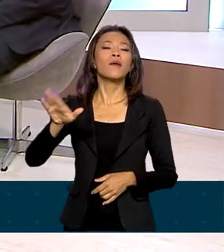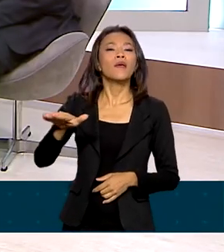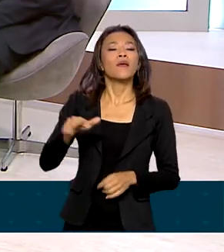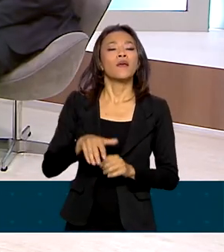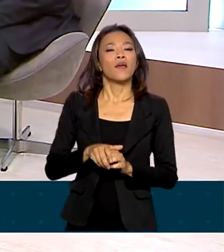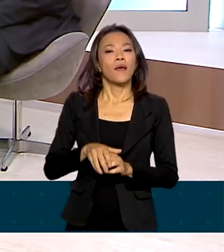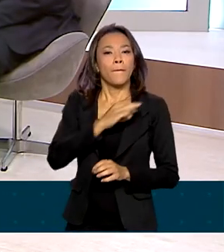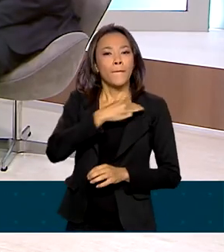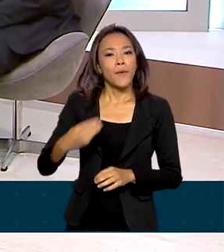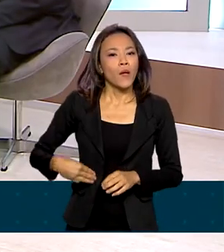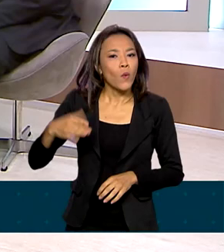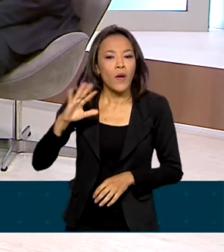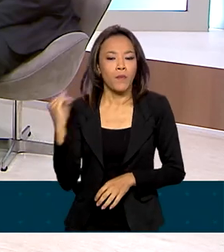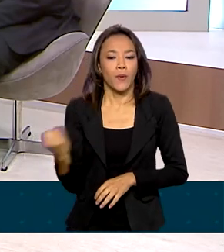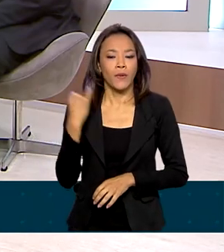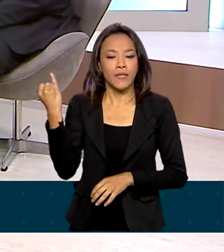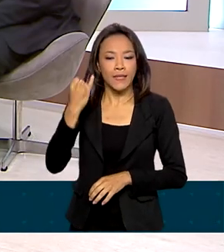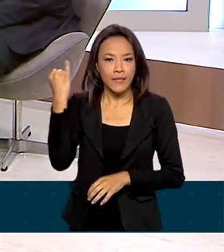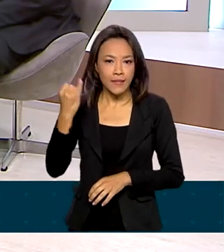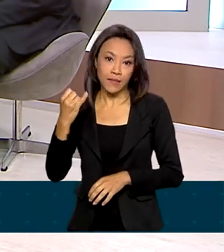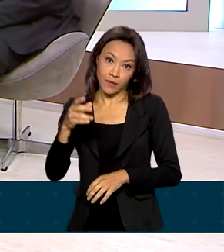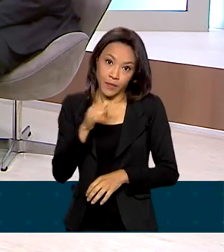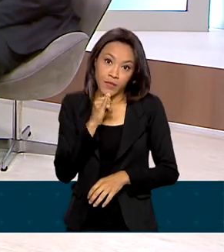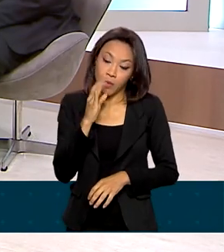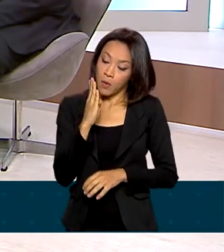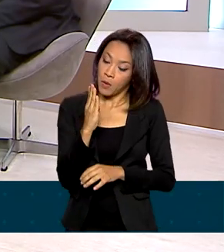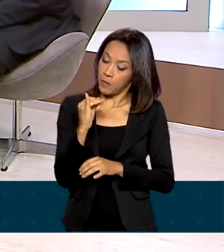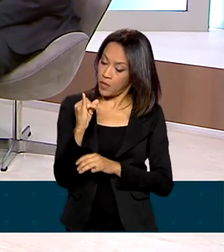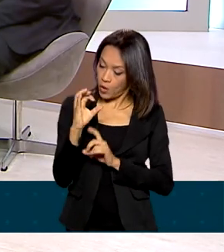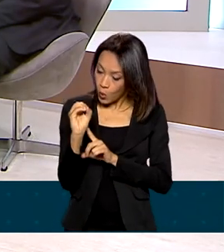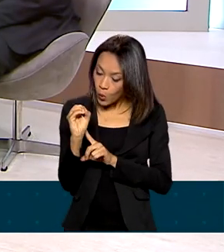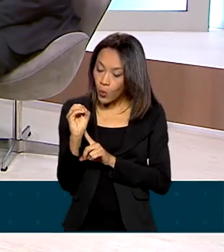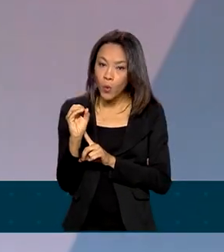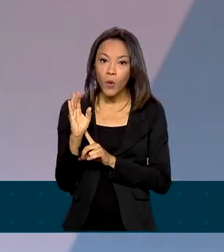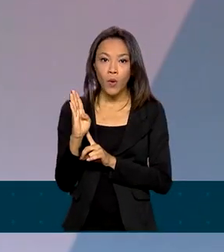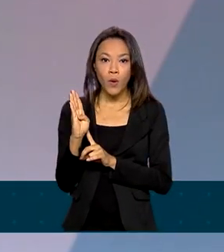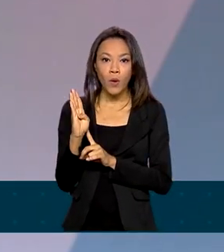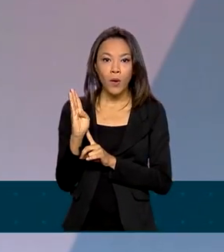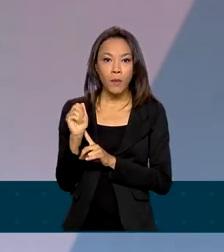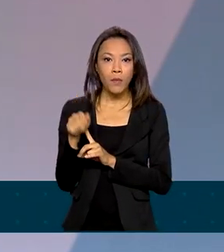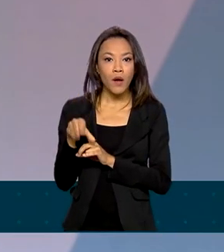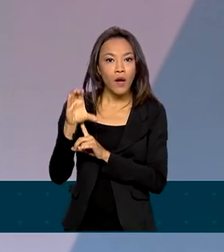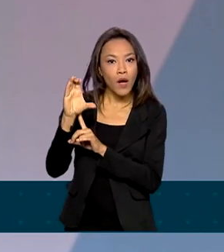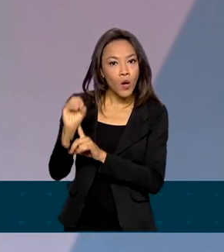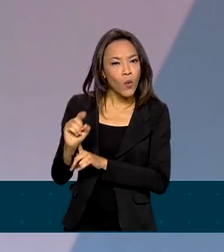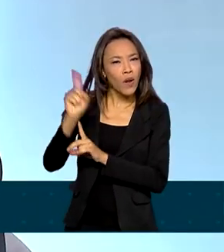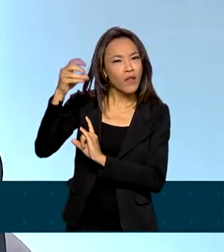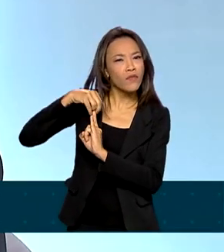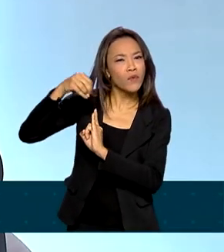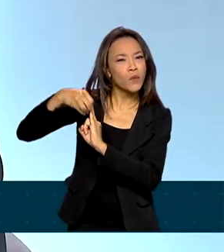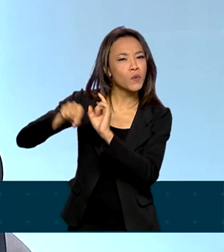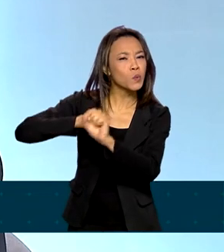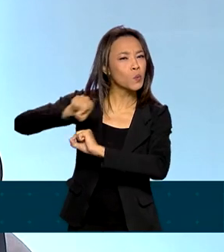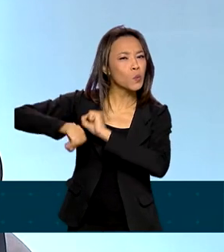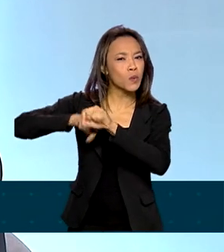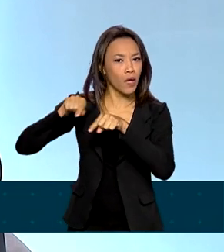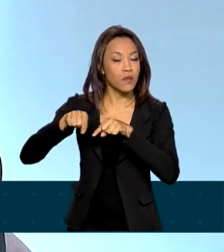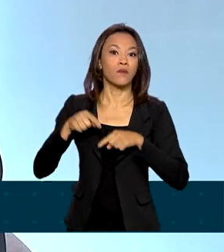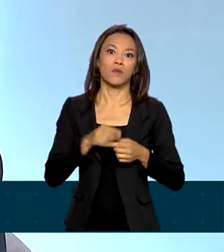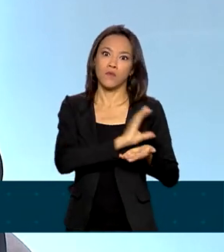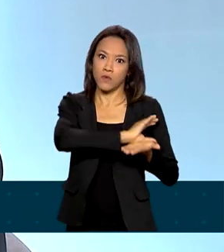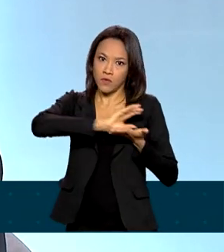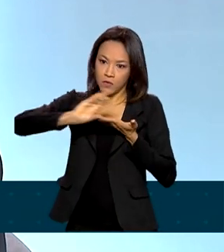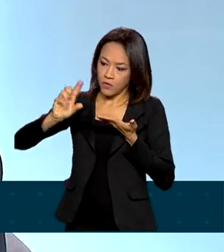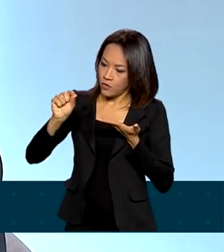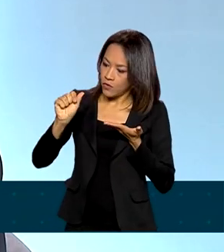inauguração de um espaço como o Biobanco, feito pelo Ministério da Saúde e pela Fiocruz, lá no Rio de Janeiro? Fundamental. O investimento